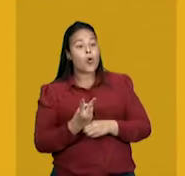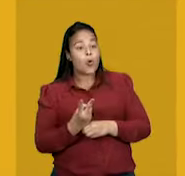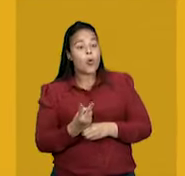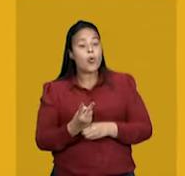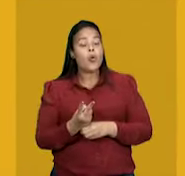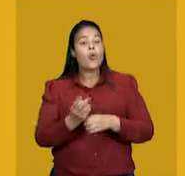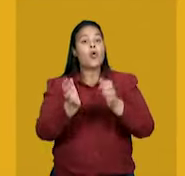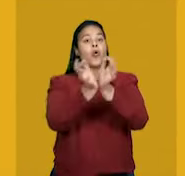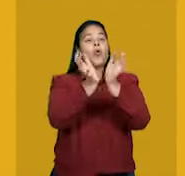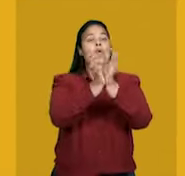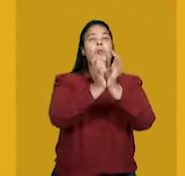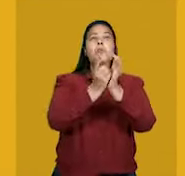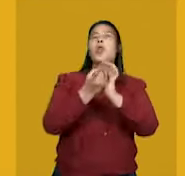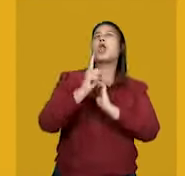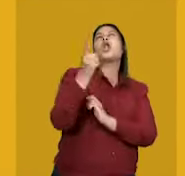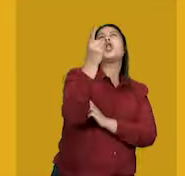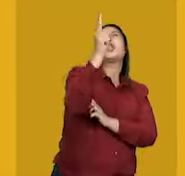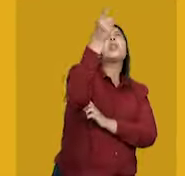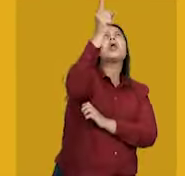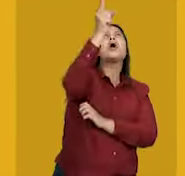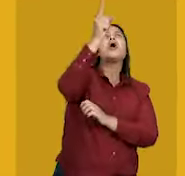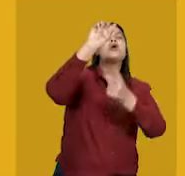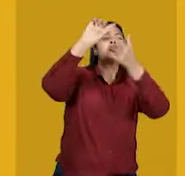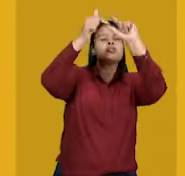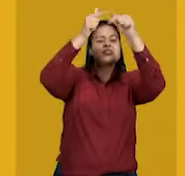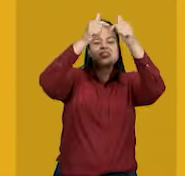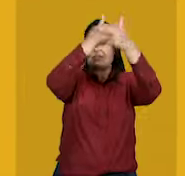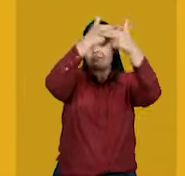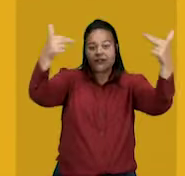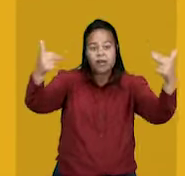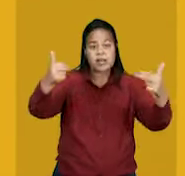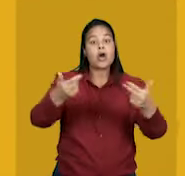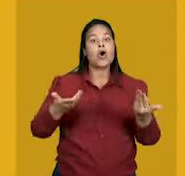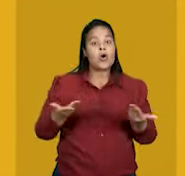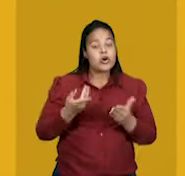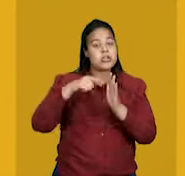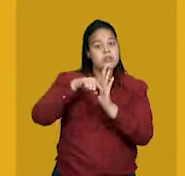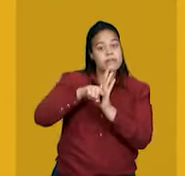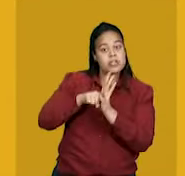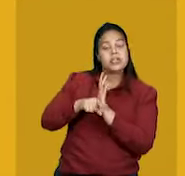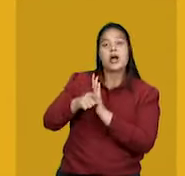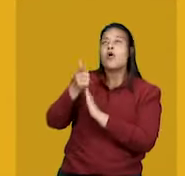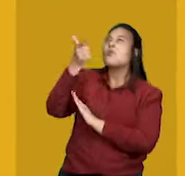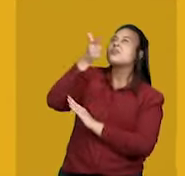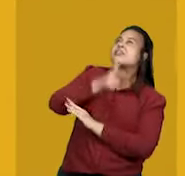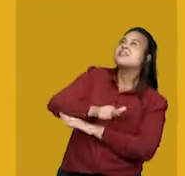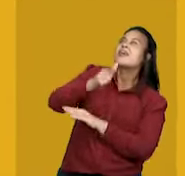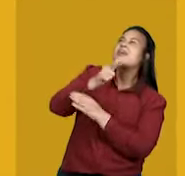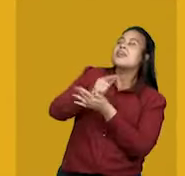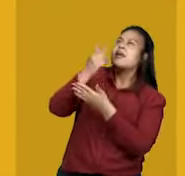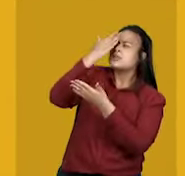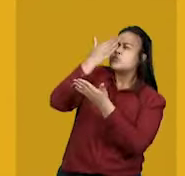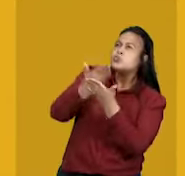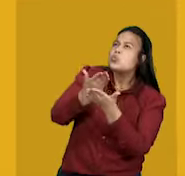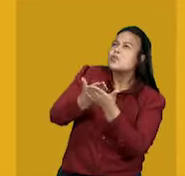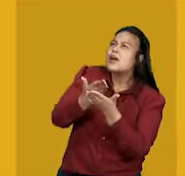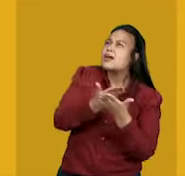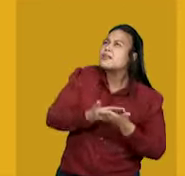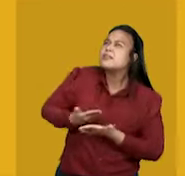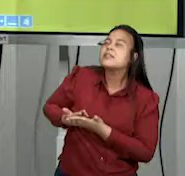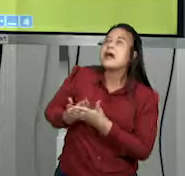estão distante de nós, hoje nós conseguimos ver, investigar e estudar por causa da invenção do